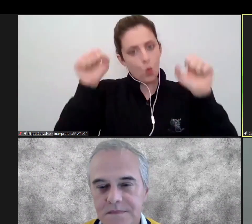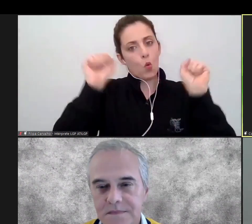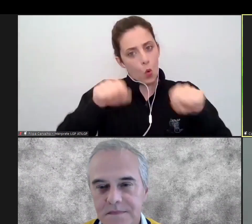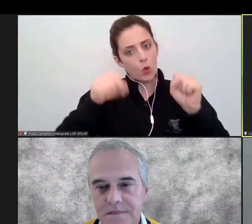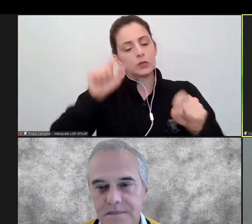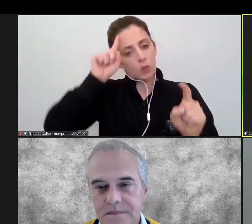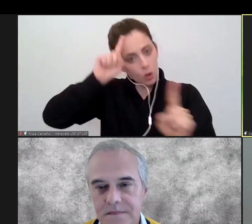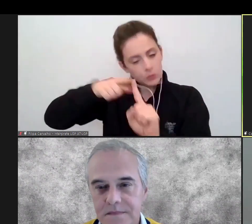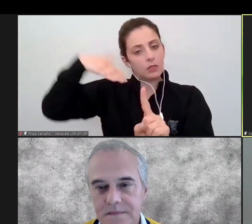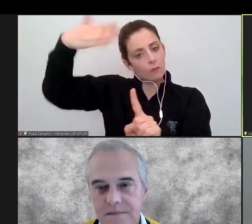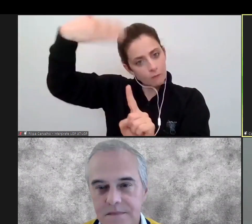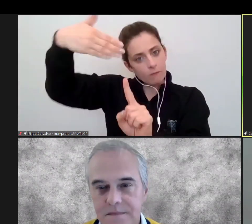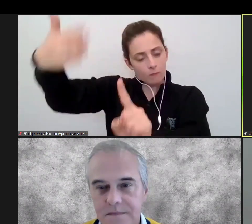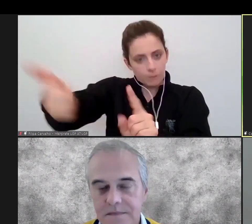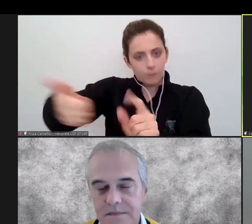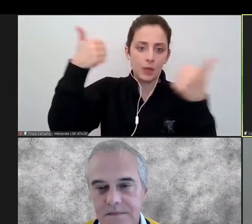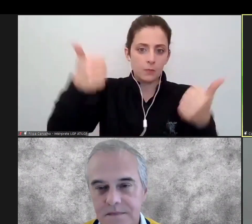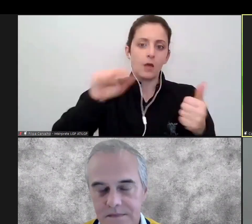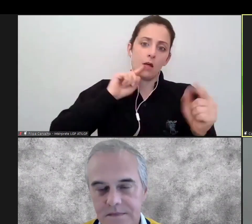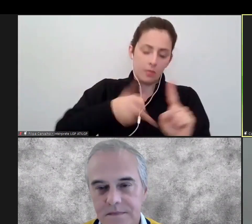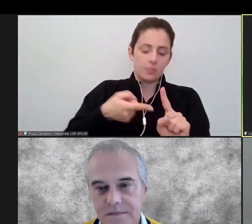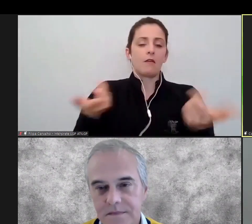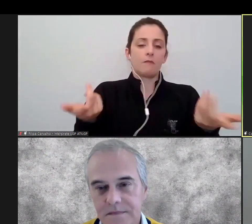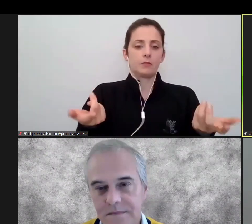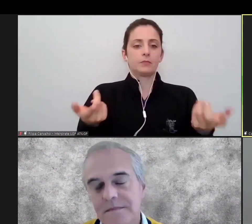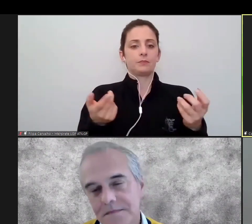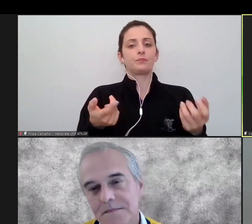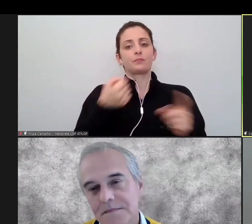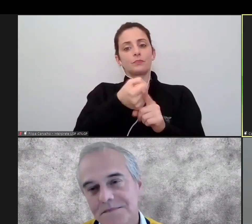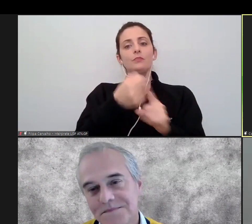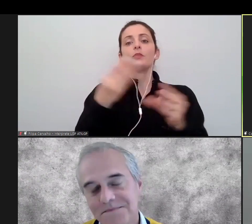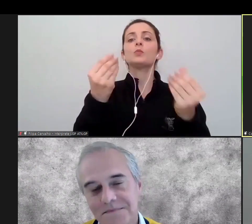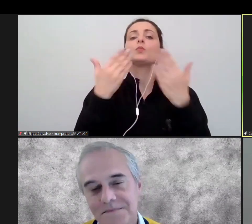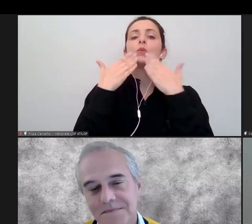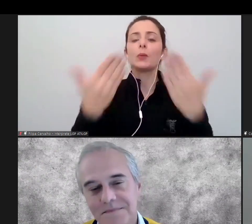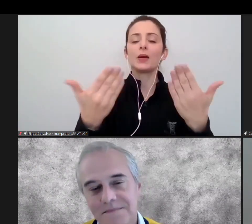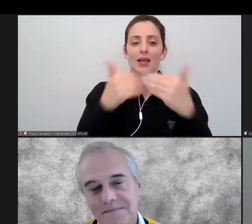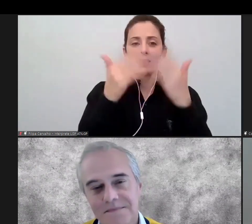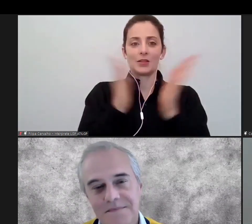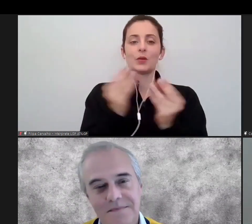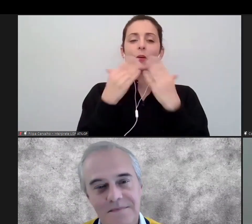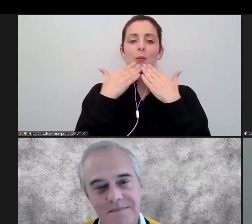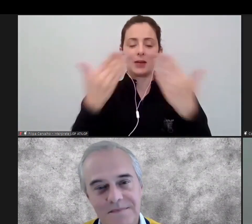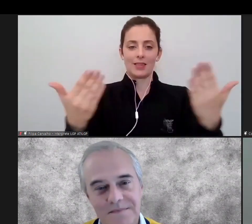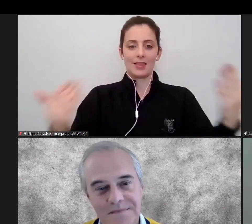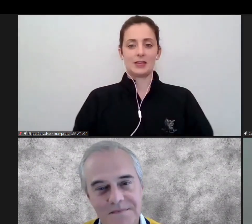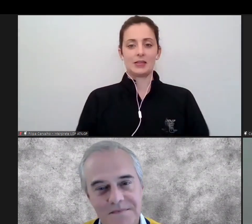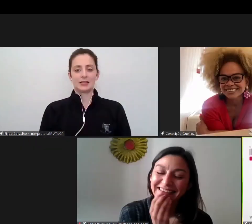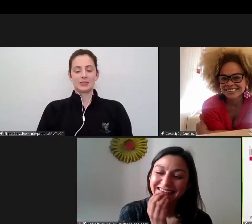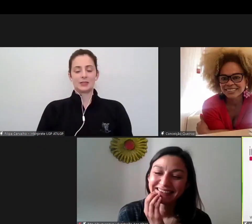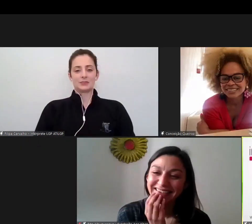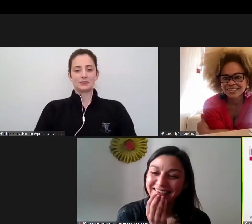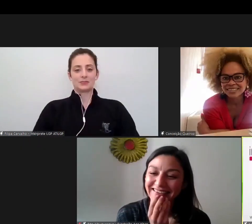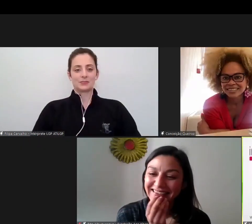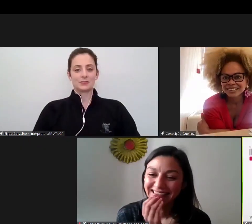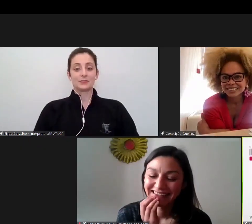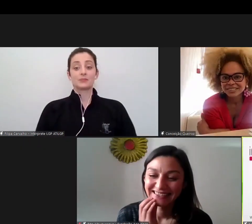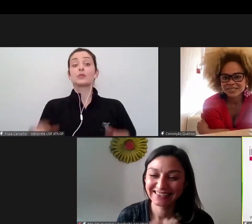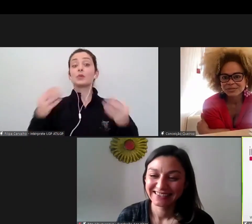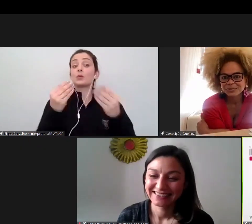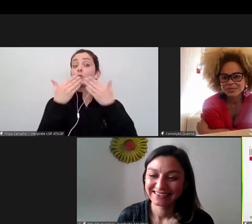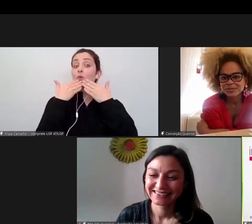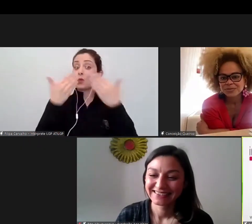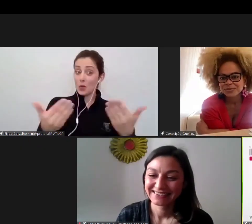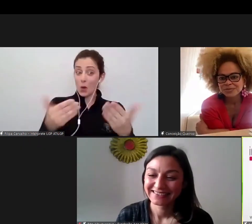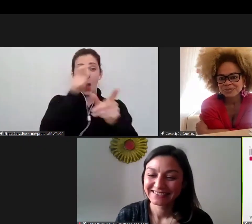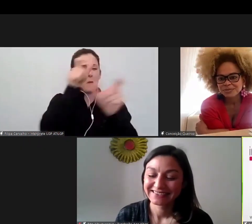combateremos esse racismo que é igualmente estrutural, acima de tudo. Manuela, obrigada. Obrigada. Muito obrigada às centenas